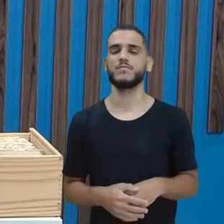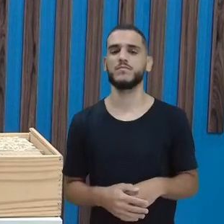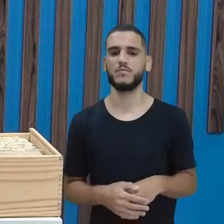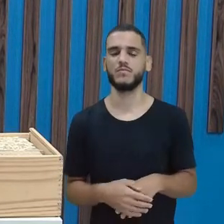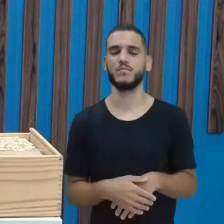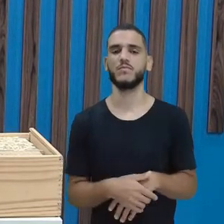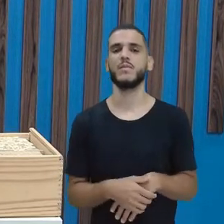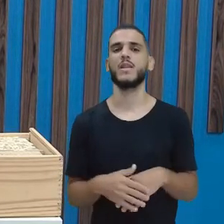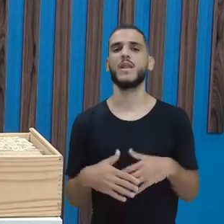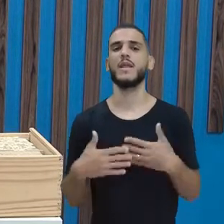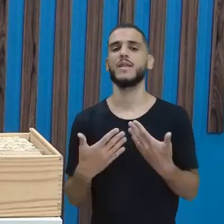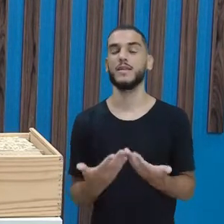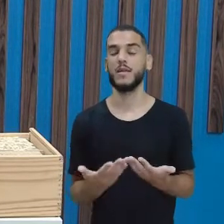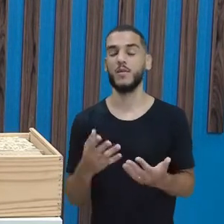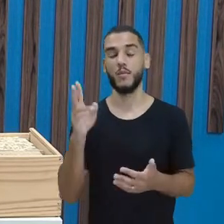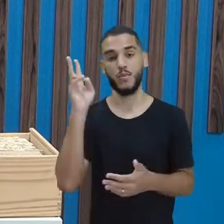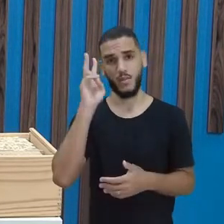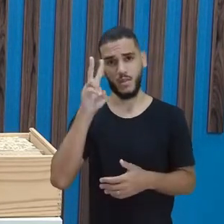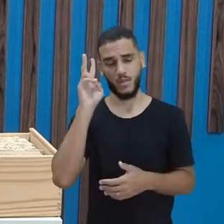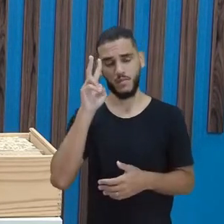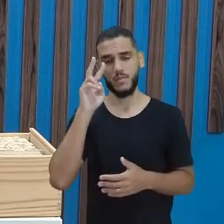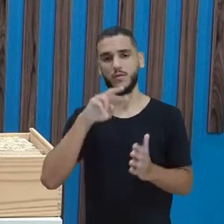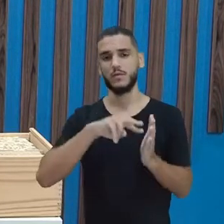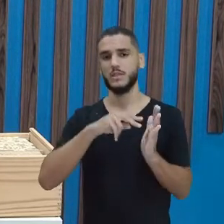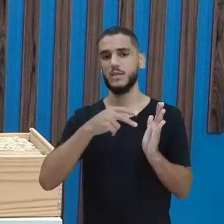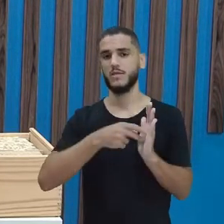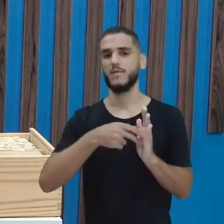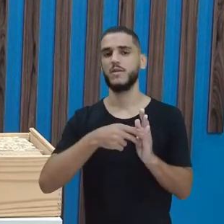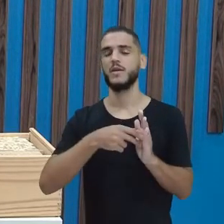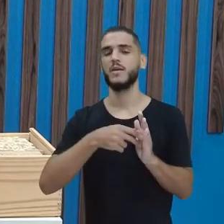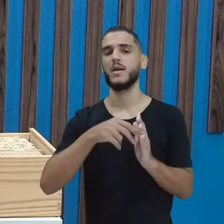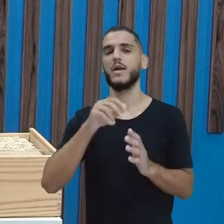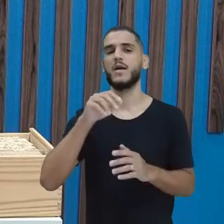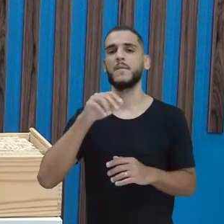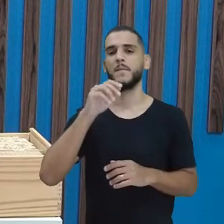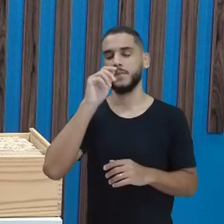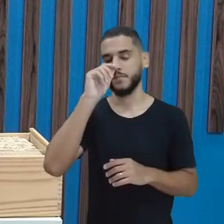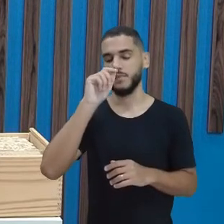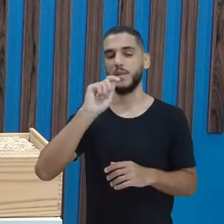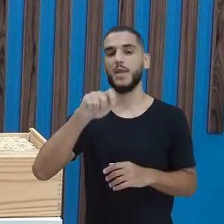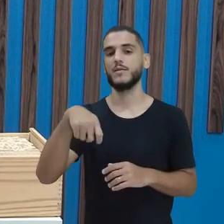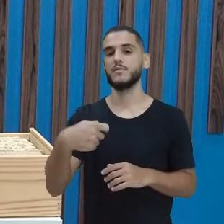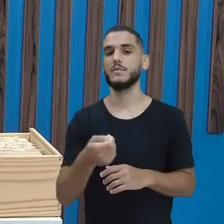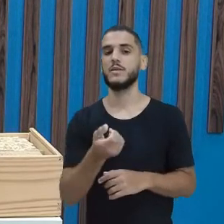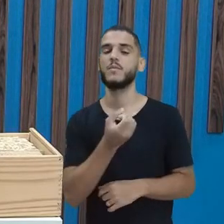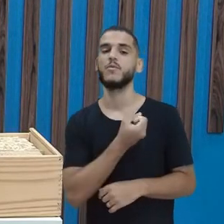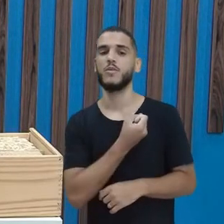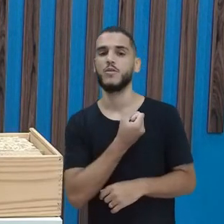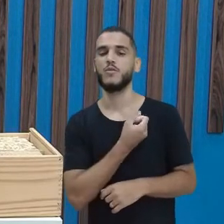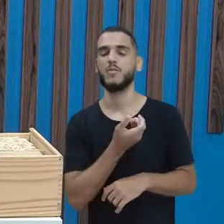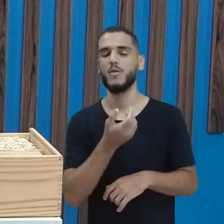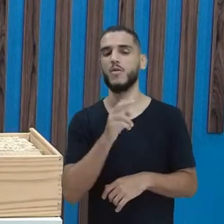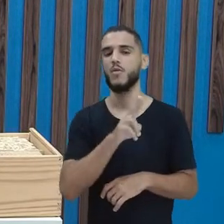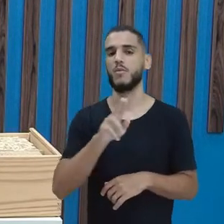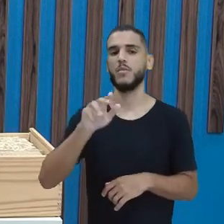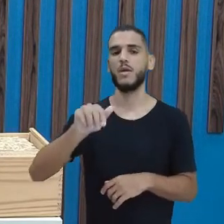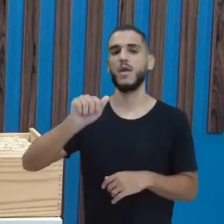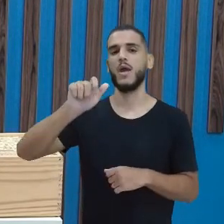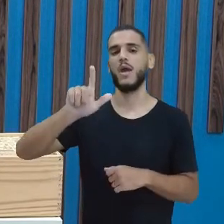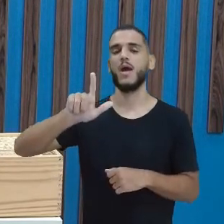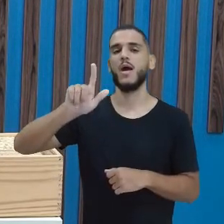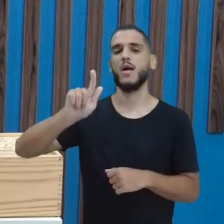aí um pouquinho o que é algarismo, é aquele símbolo matemático, aquele símbolo numérico que representa